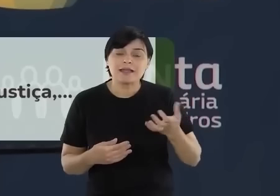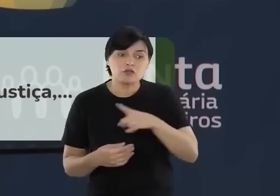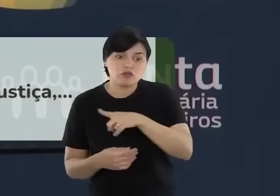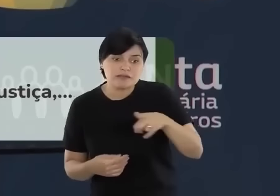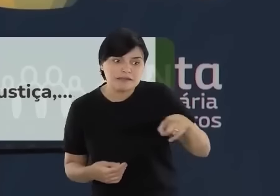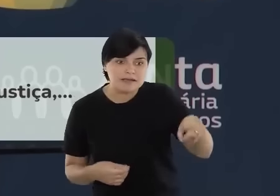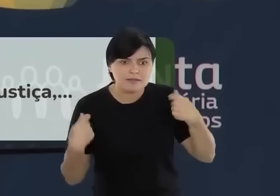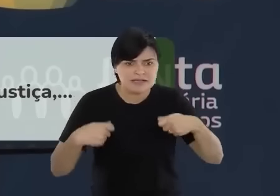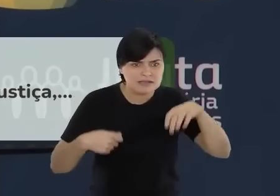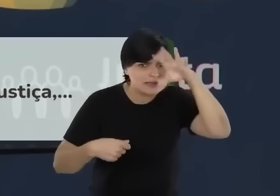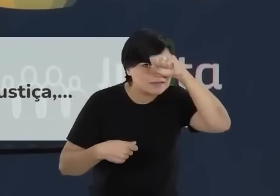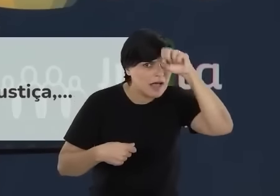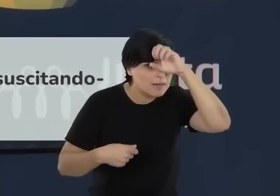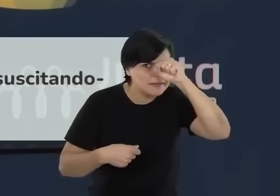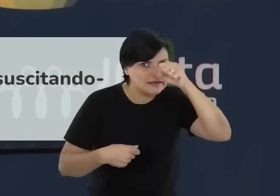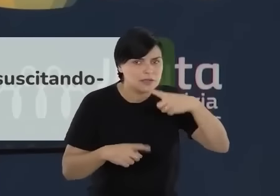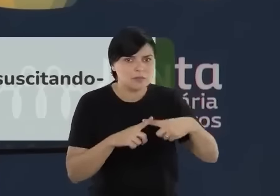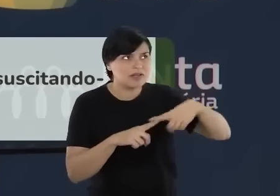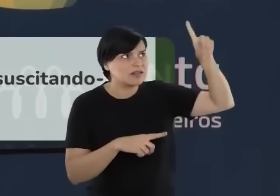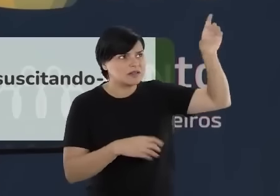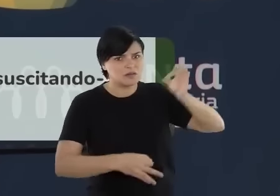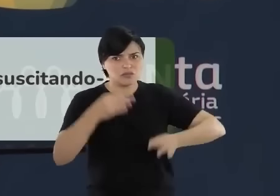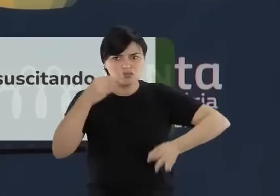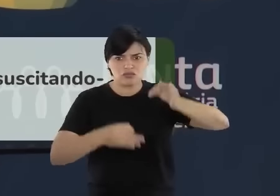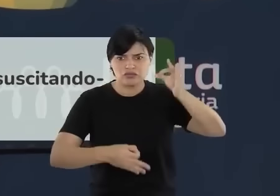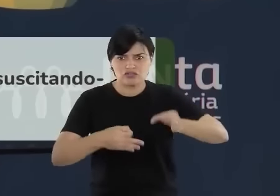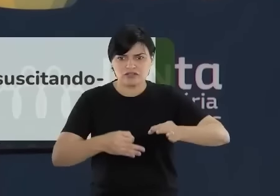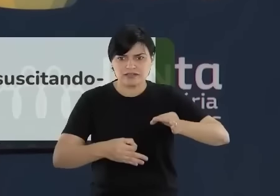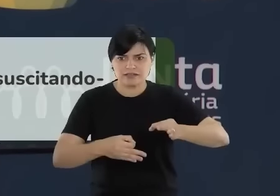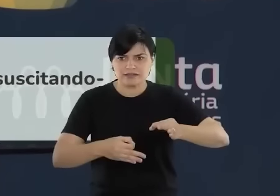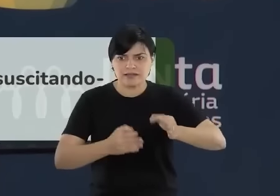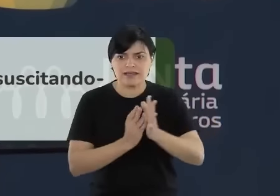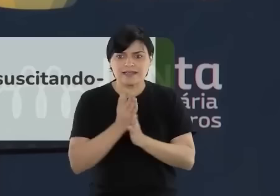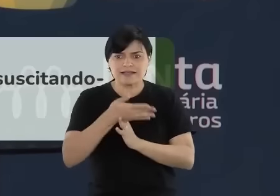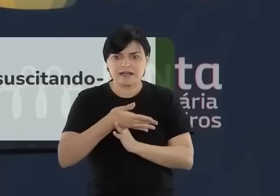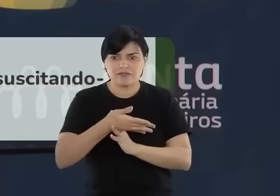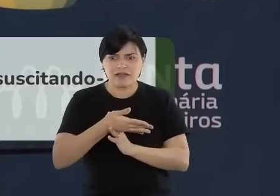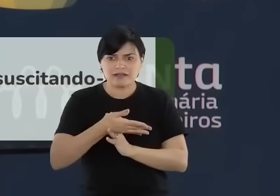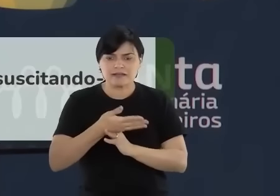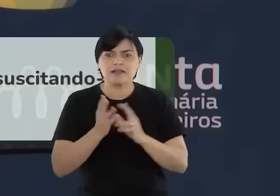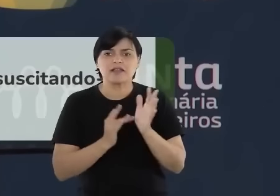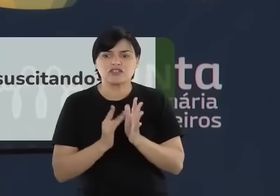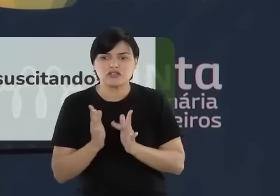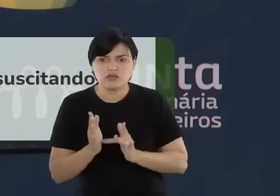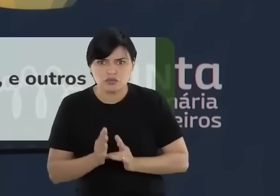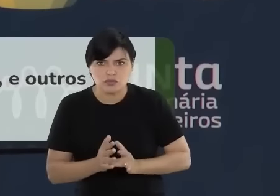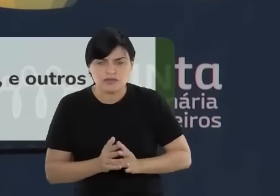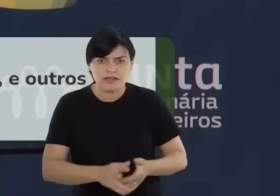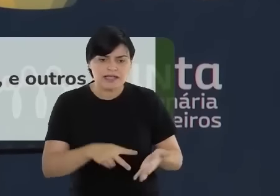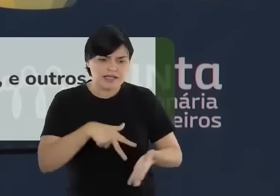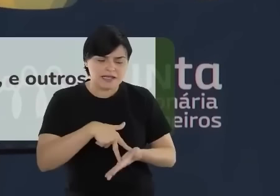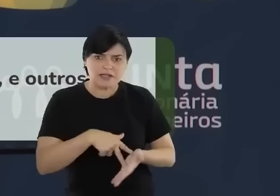estabeleceu um dia em que há de julgar o mundo com justiça por meio de um varão que destinou e acreditou diante de todos ressuscitando